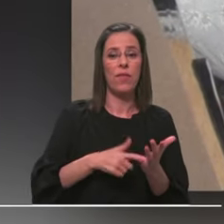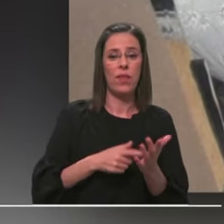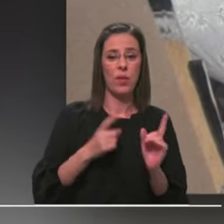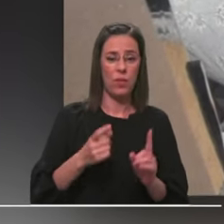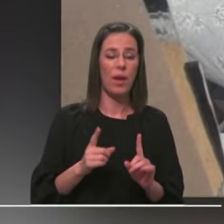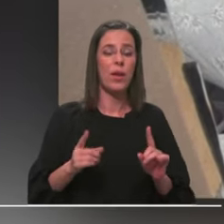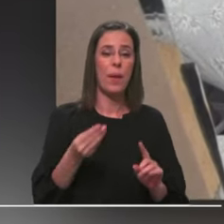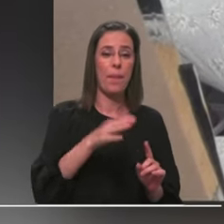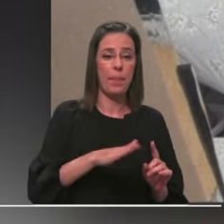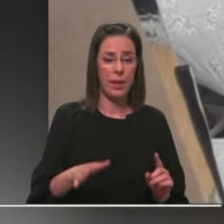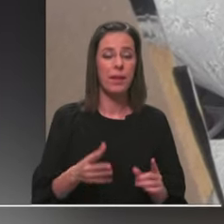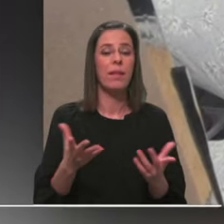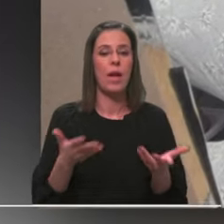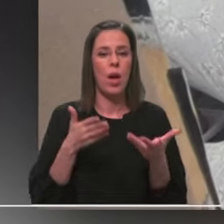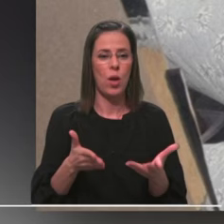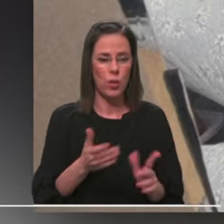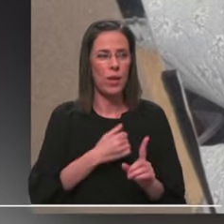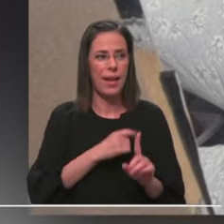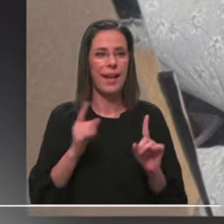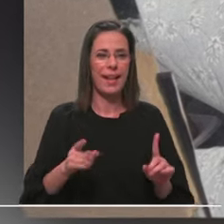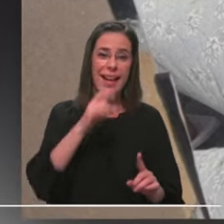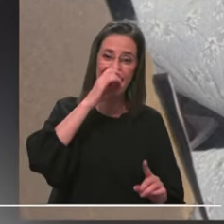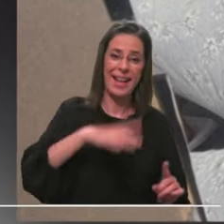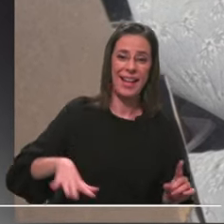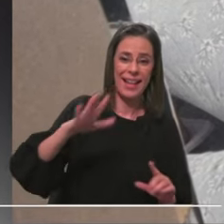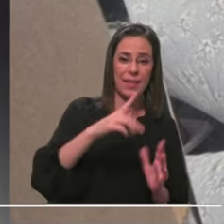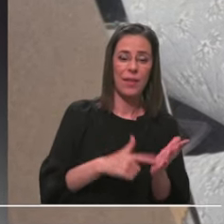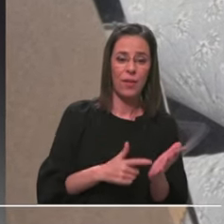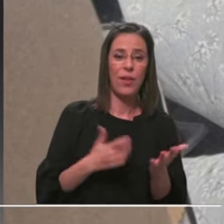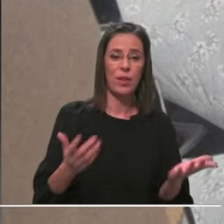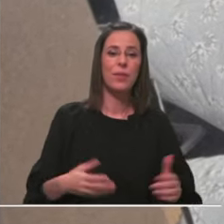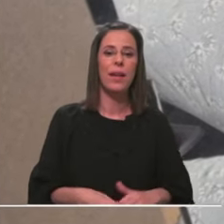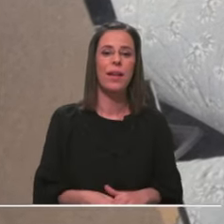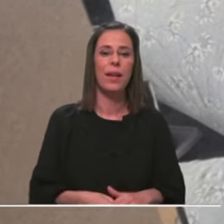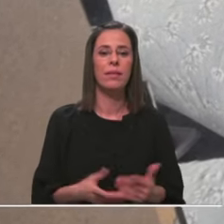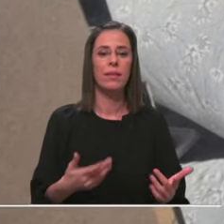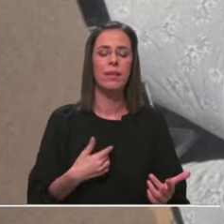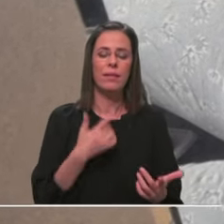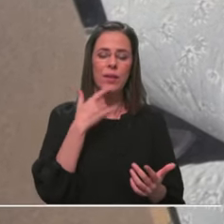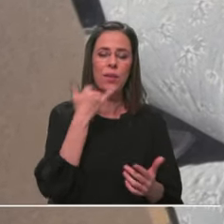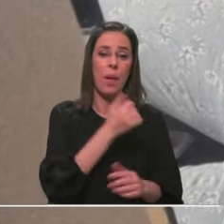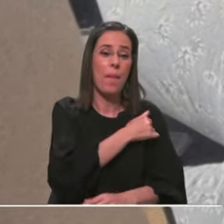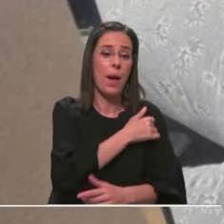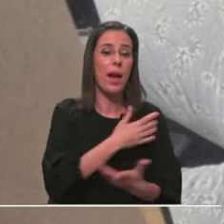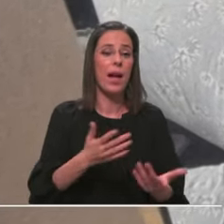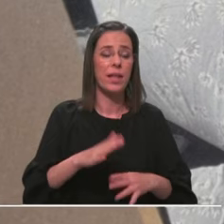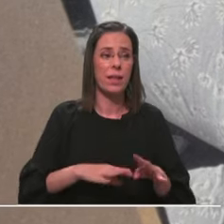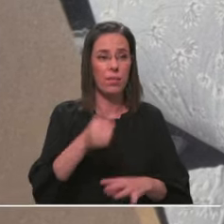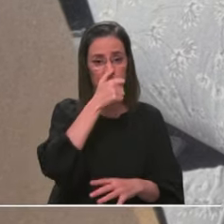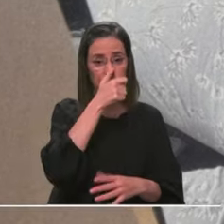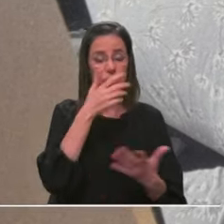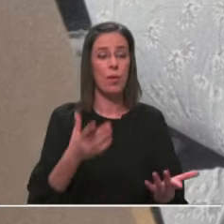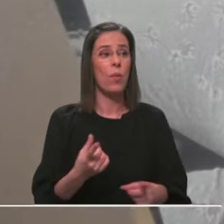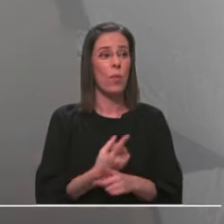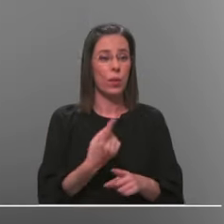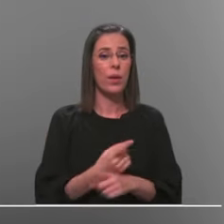uns pequeninos para conseguir ajudar lá na quinta e e temos muito e é uma casa com muito que fazer não é